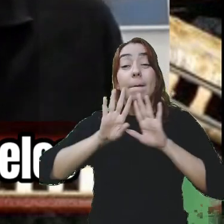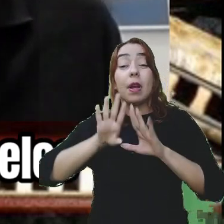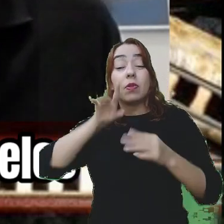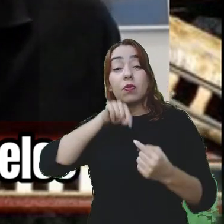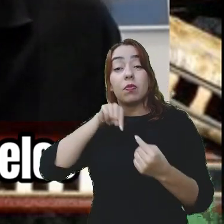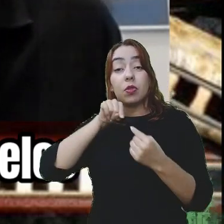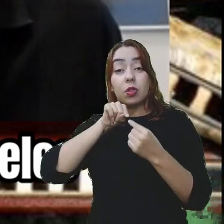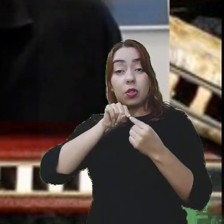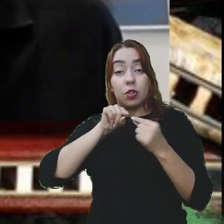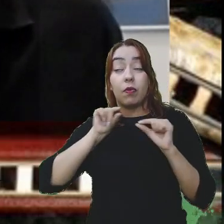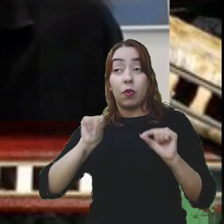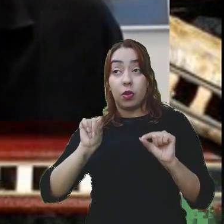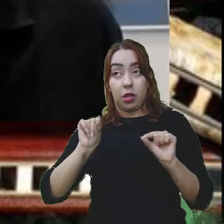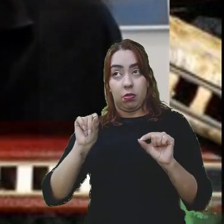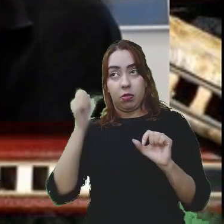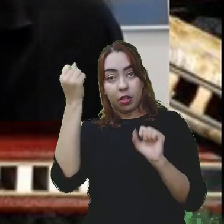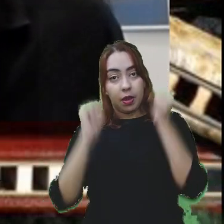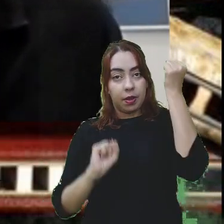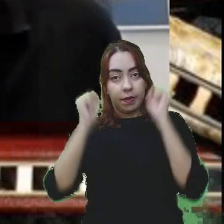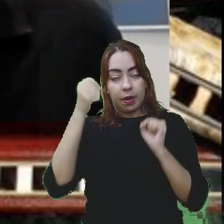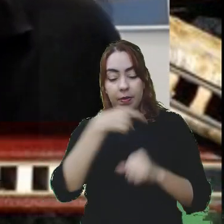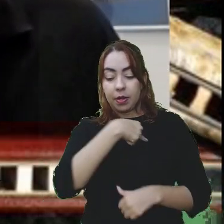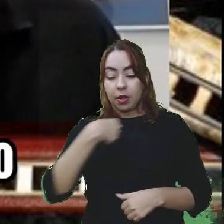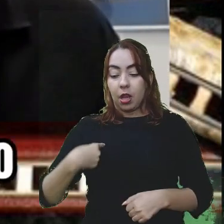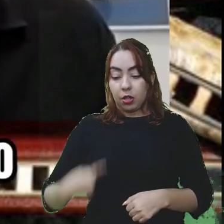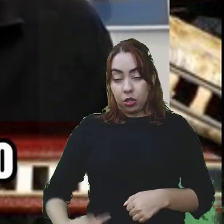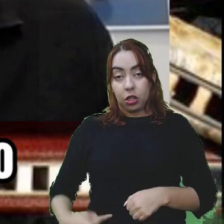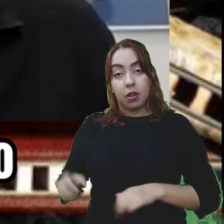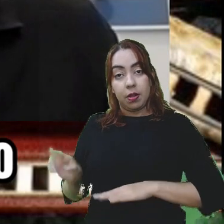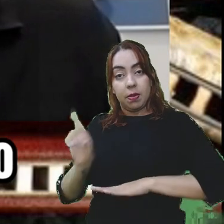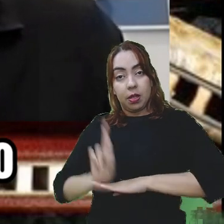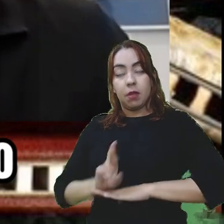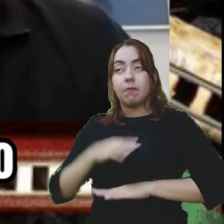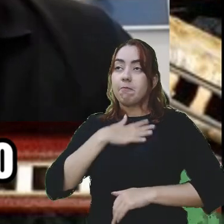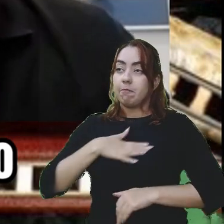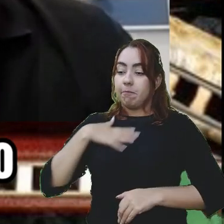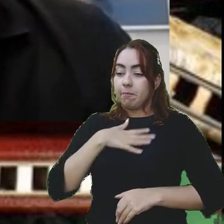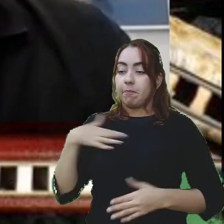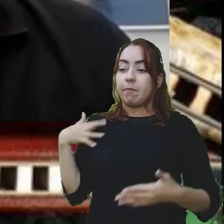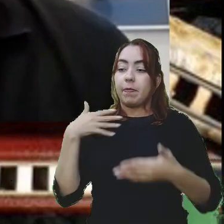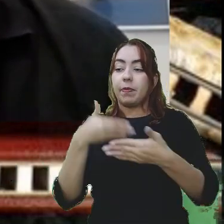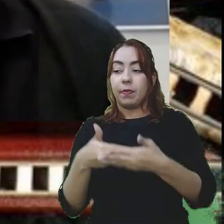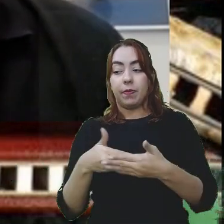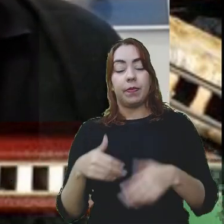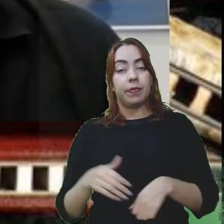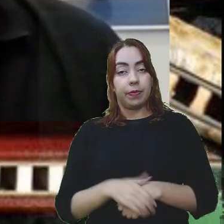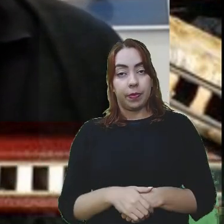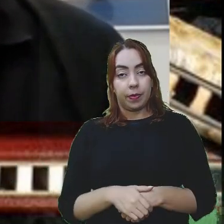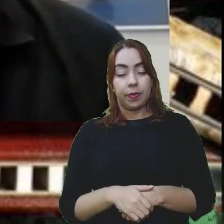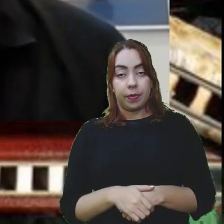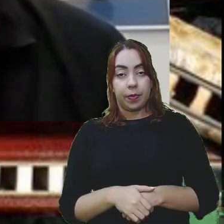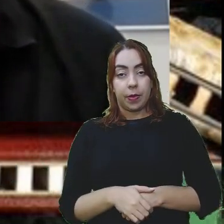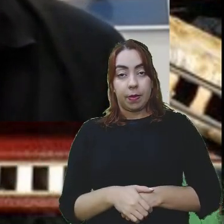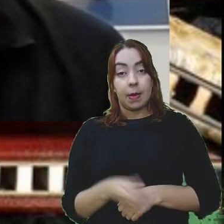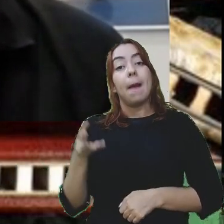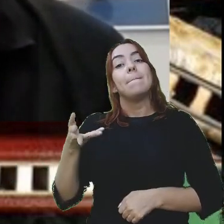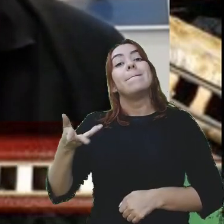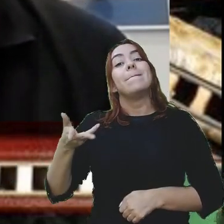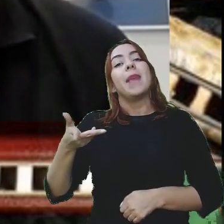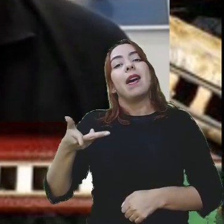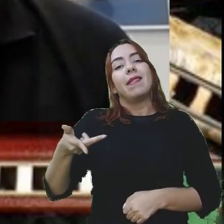de trabalhar com eles e estou muito satisfeito? Eles conseguem fazer um instrumento de excelente